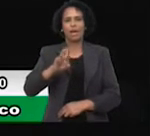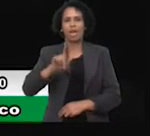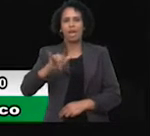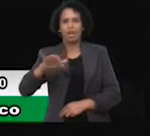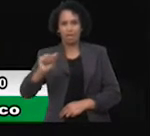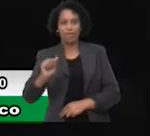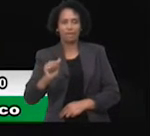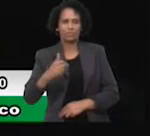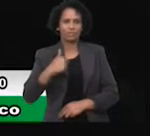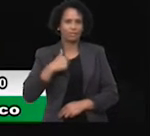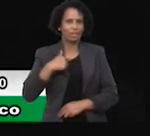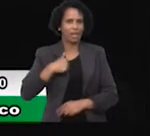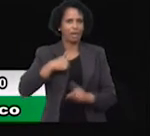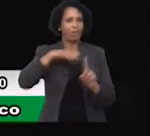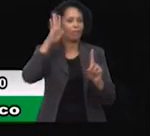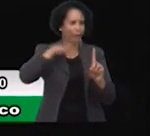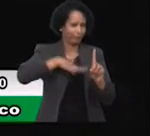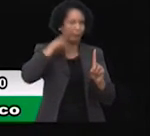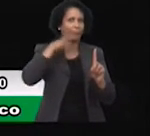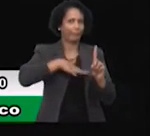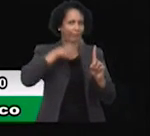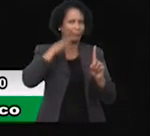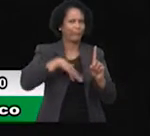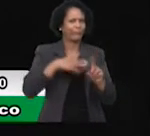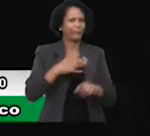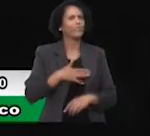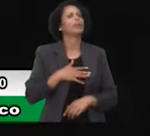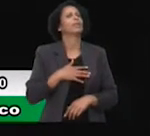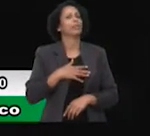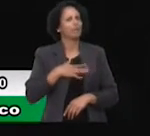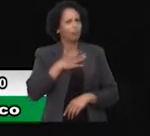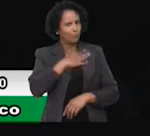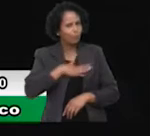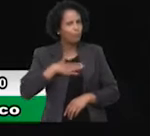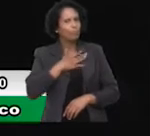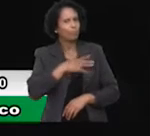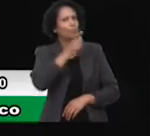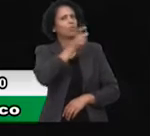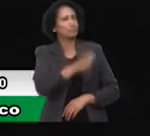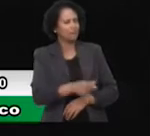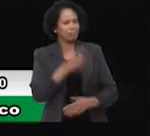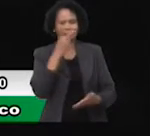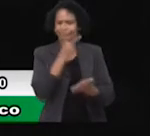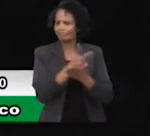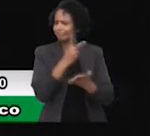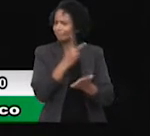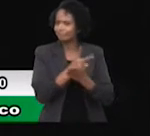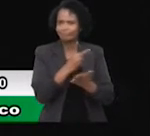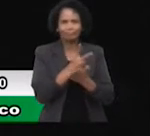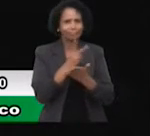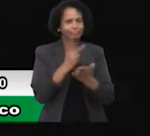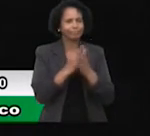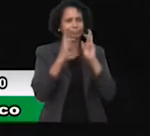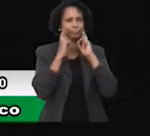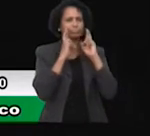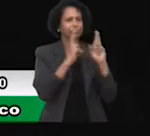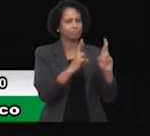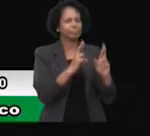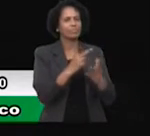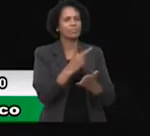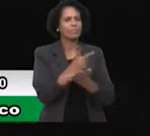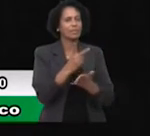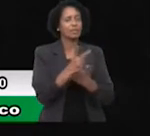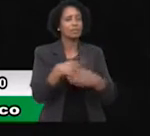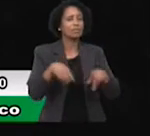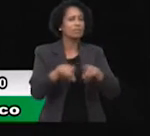da vereadora Régia, gosto da postura dela, sempre coerente, respeitosa. E assim, e